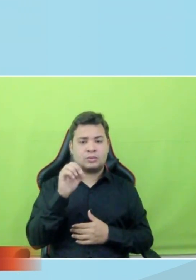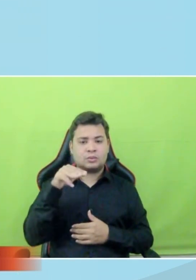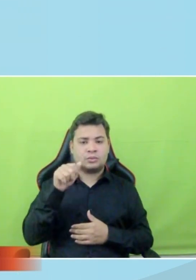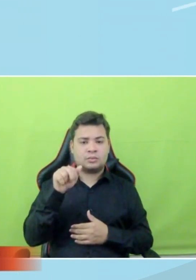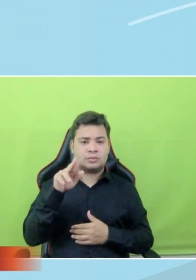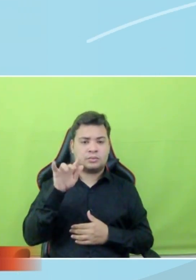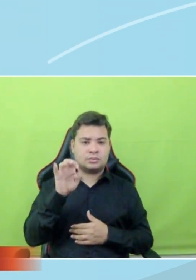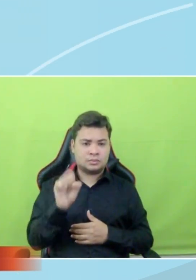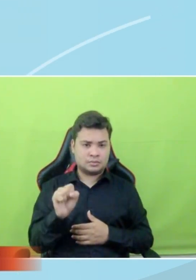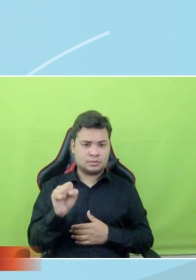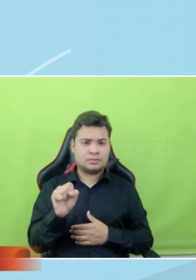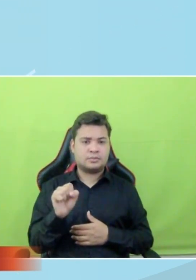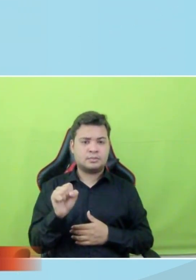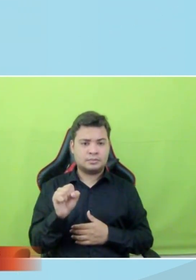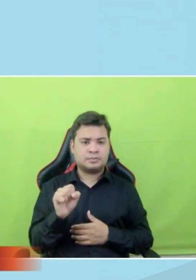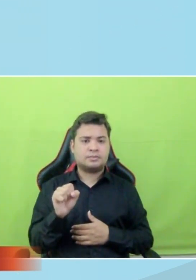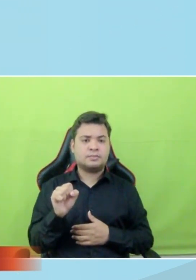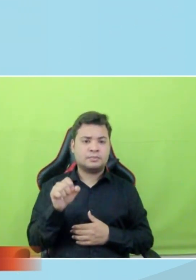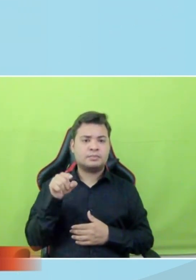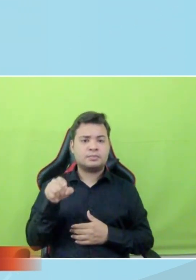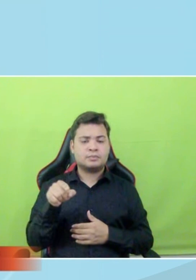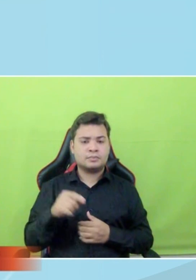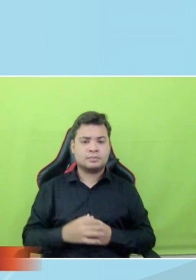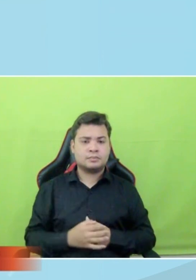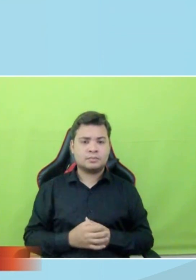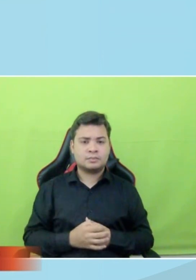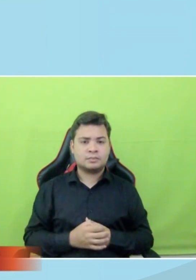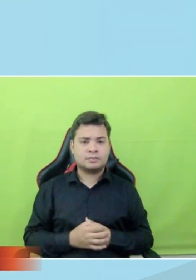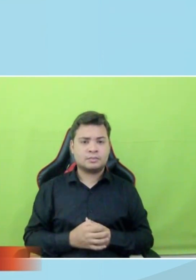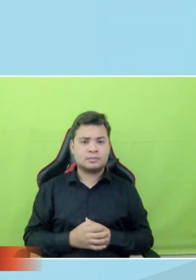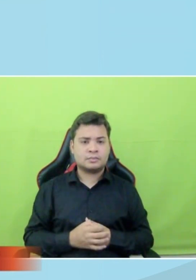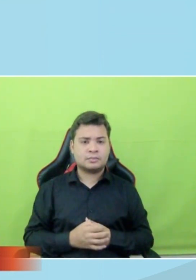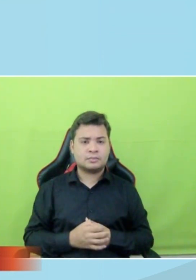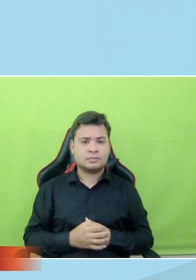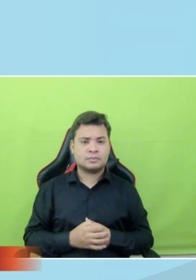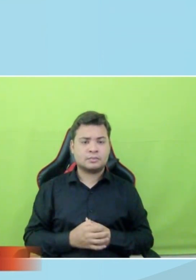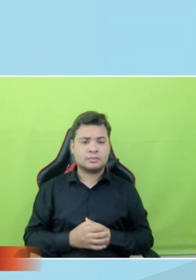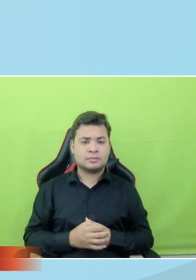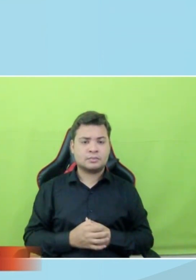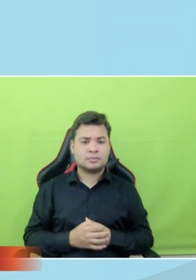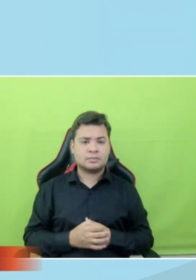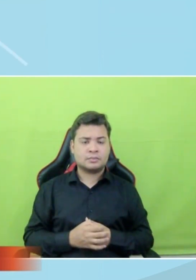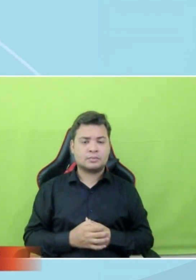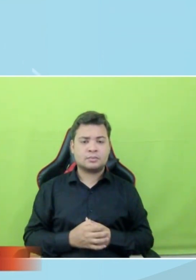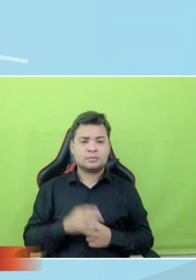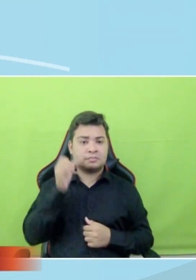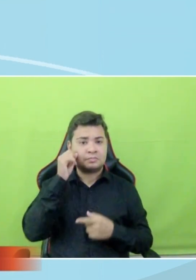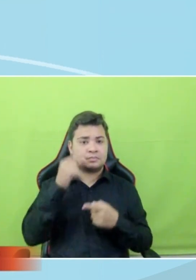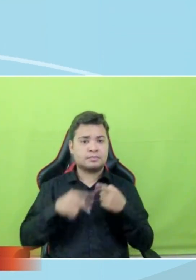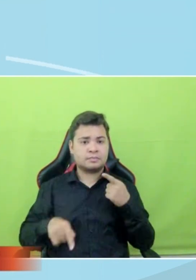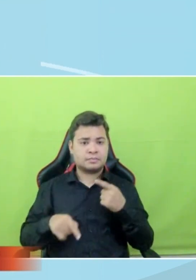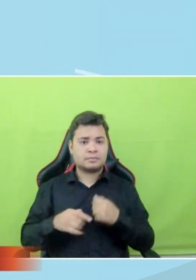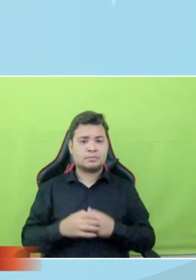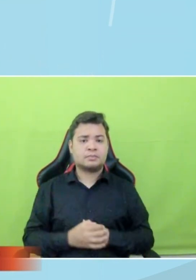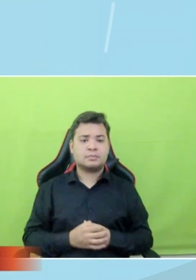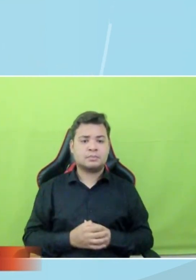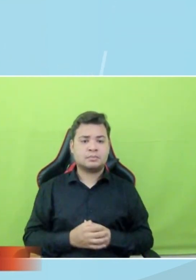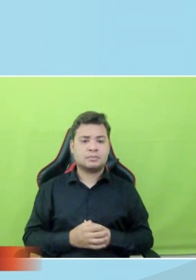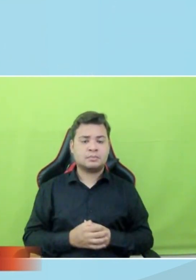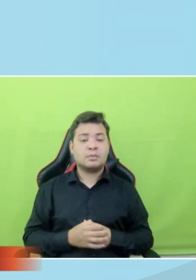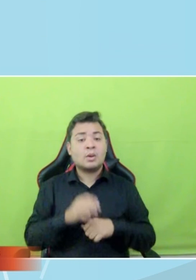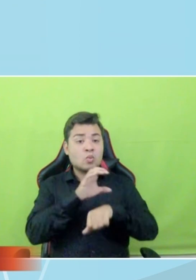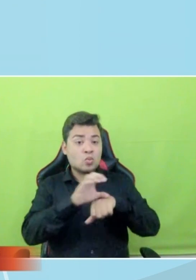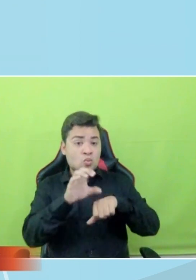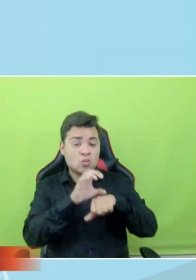também de várias exposições que a gente divulga aqui no programa. Muito bom você conhecer, né? Mesmo que você não queira fazer os cursos, mas vai lá para conhecer um